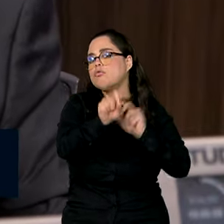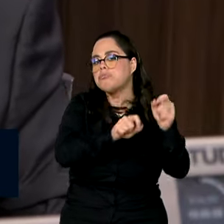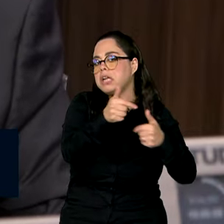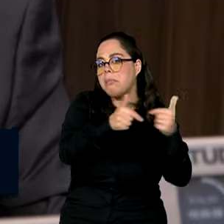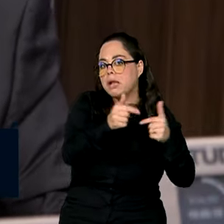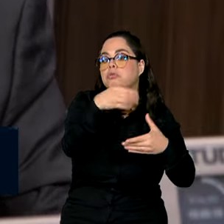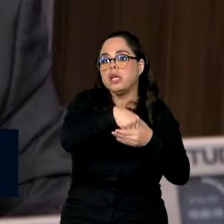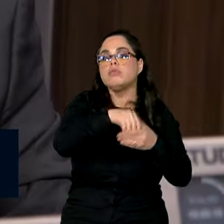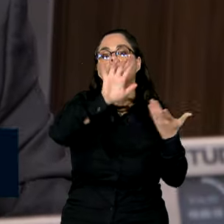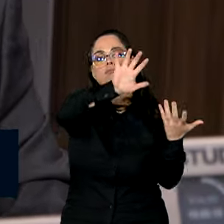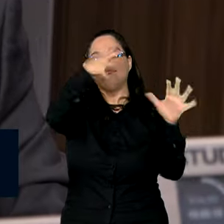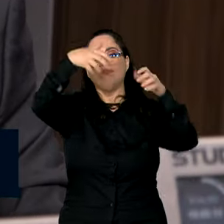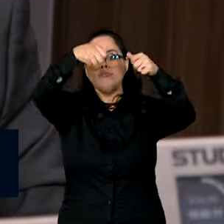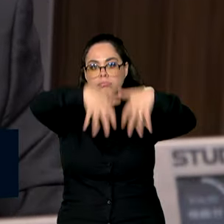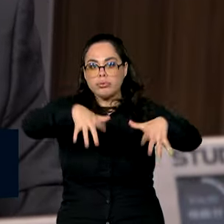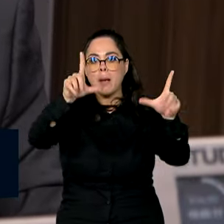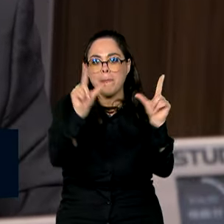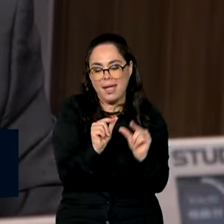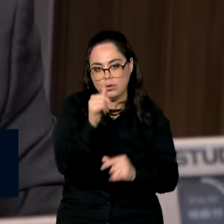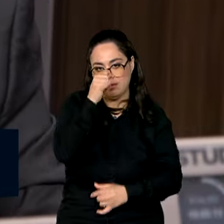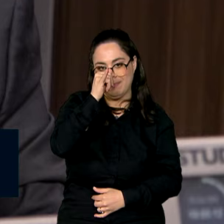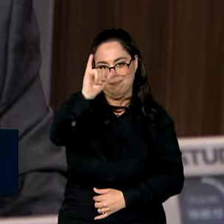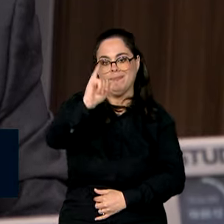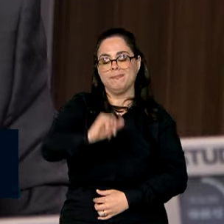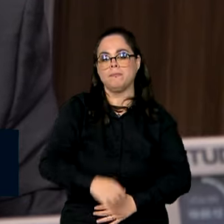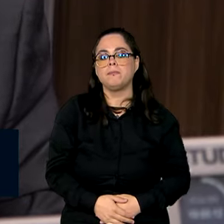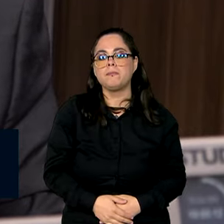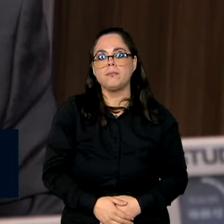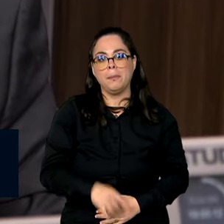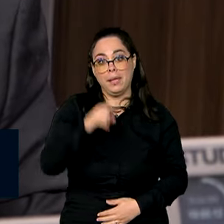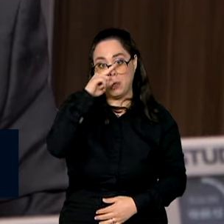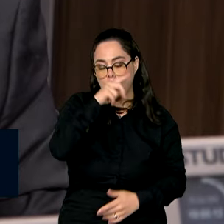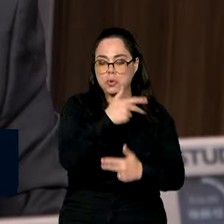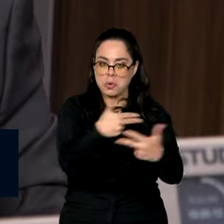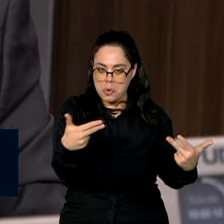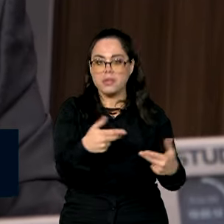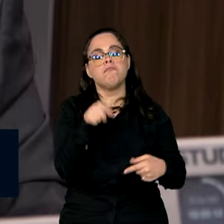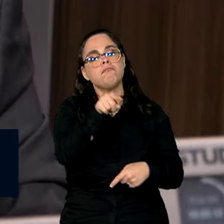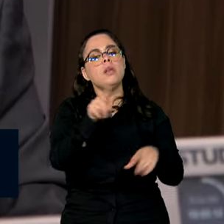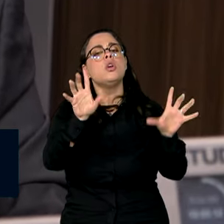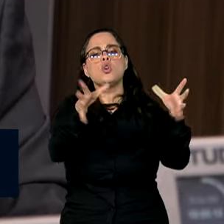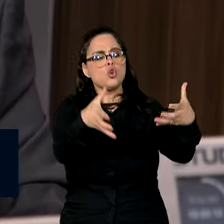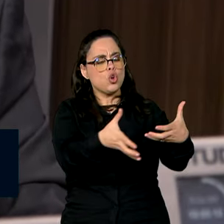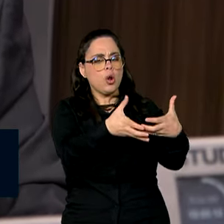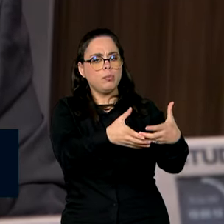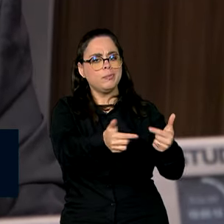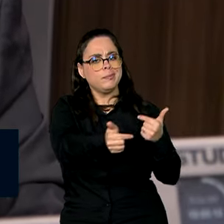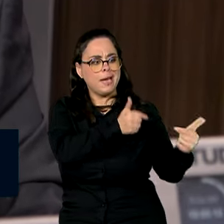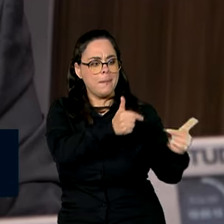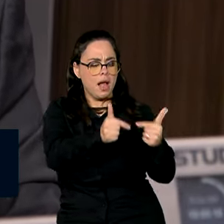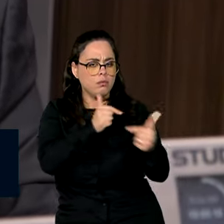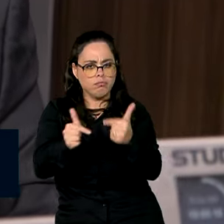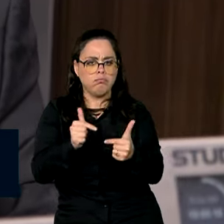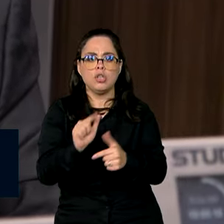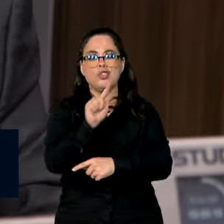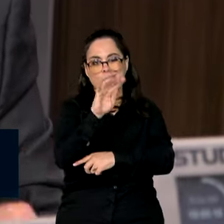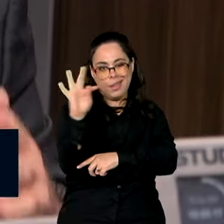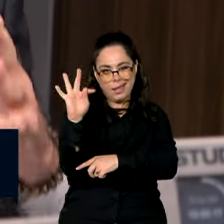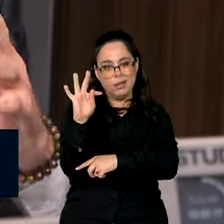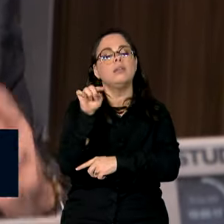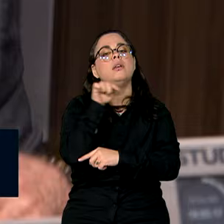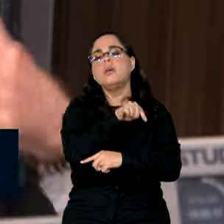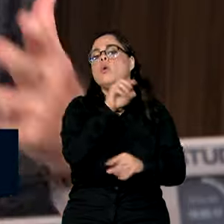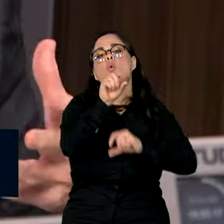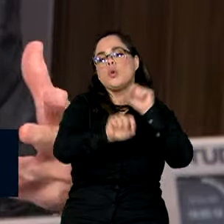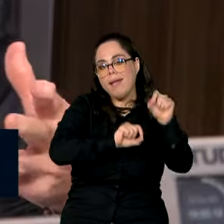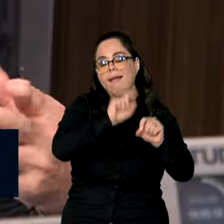de desastres eh dentro desse desse grupo eh A ideia é é discutir